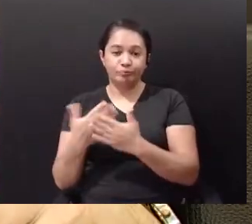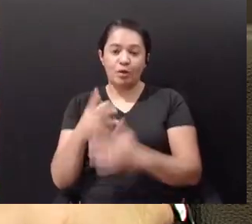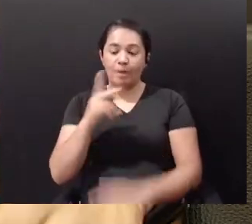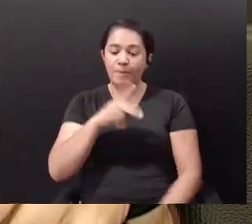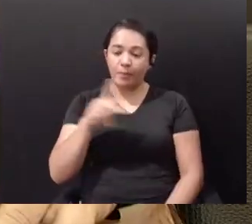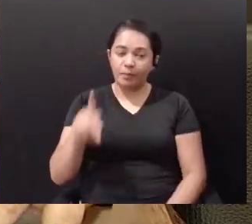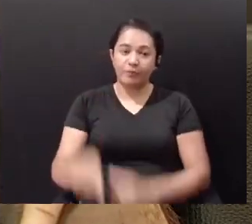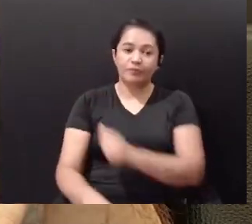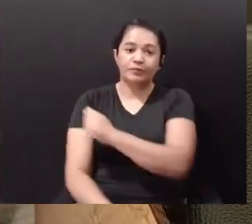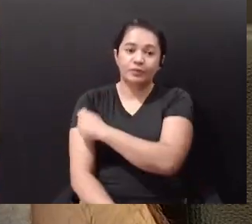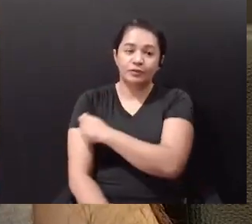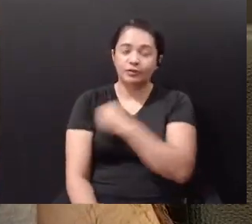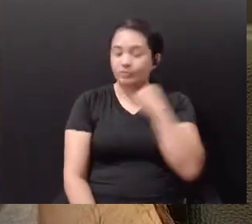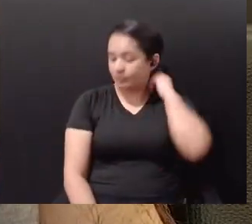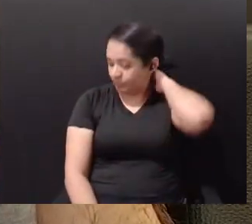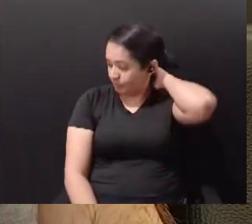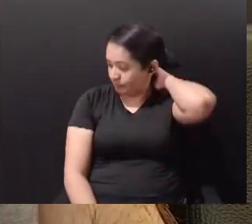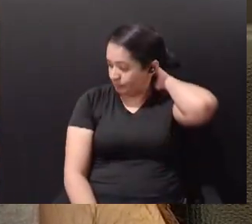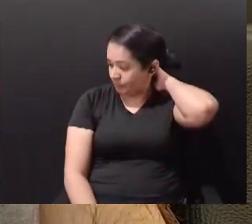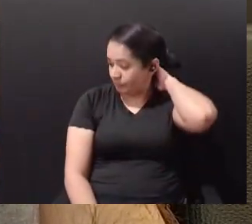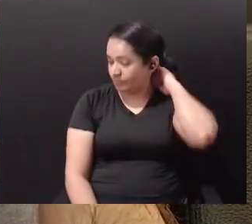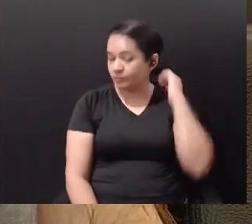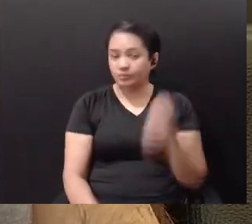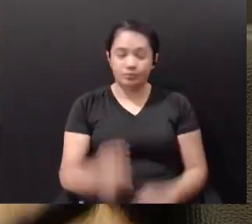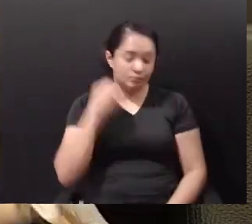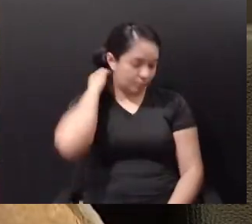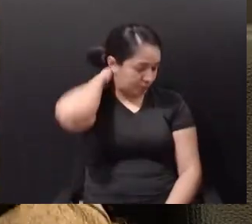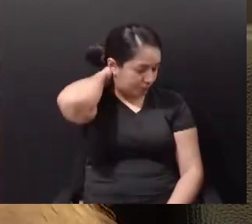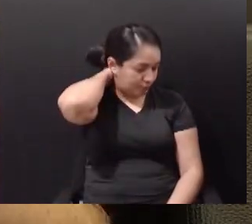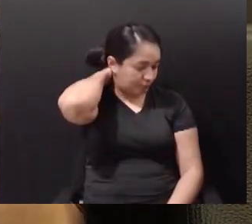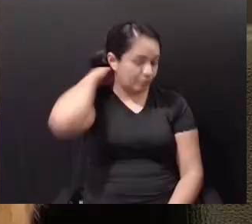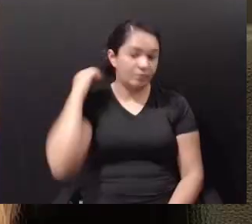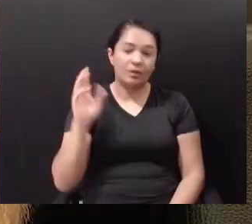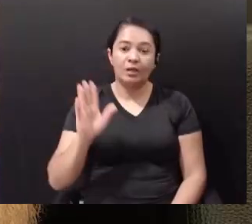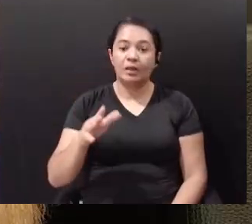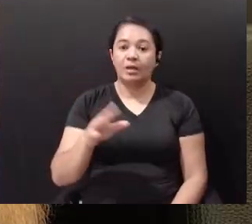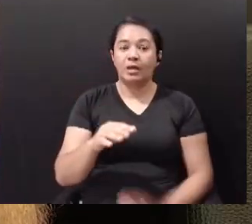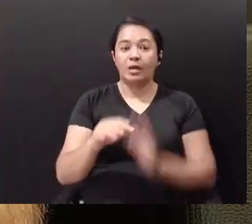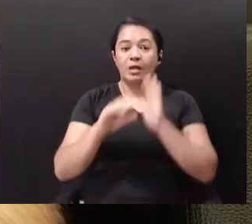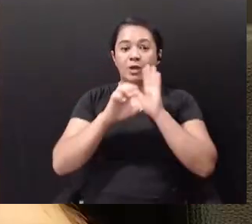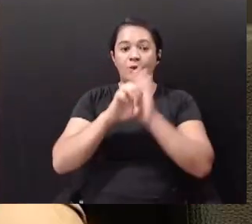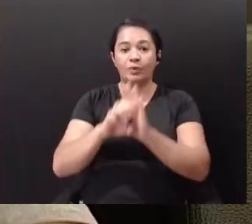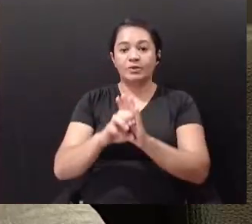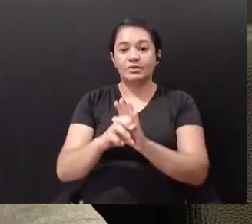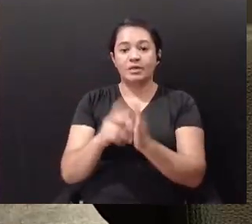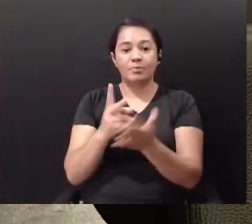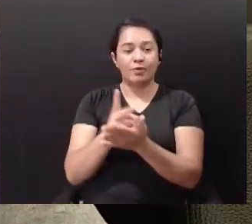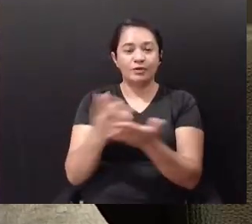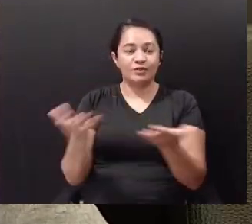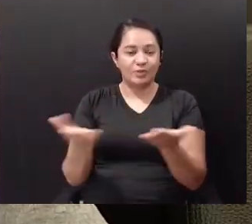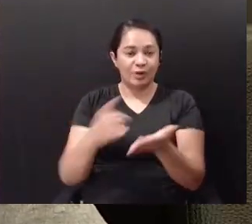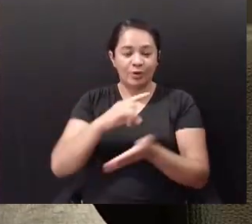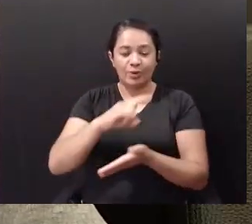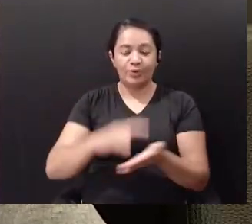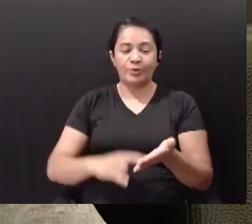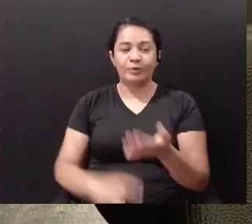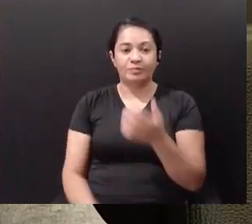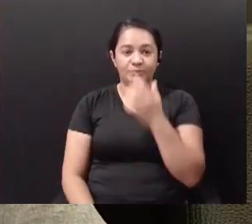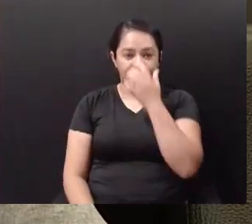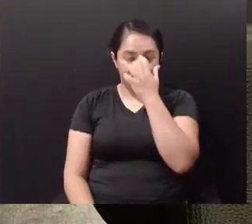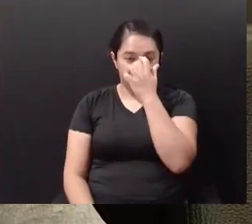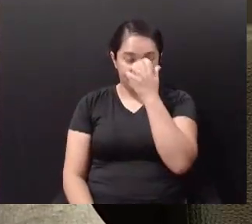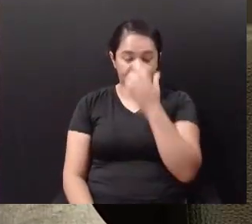alunos, são um exemplo, é um exemplo muito recorrente na nossa documentação ali, né? Então, do